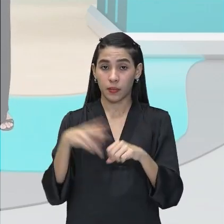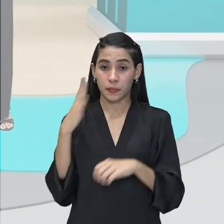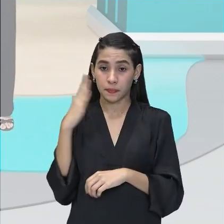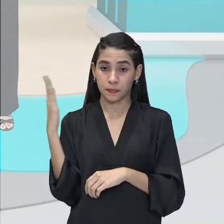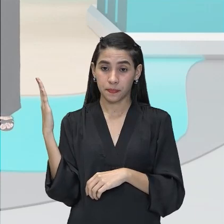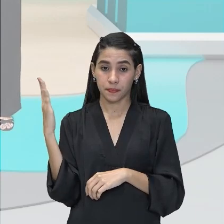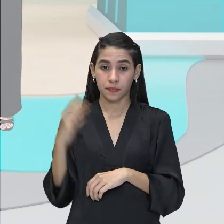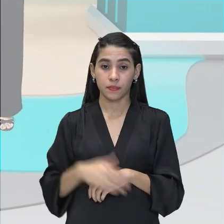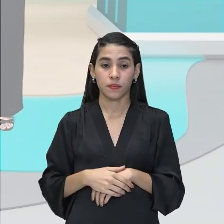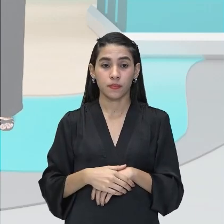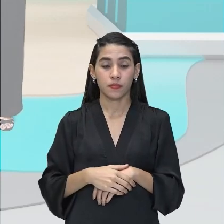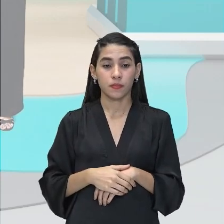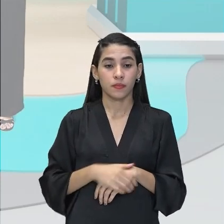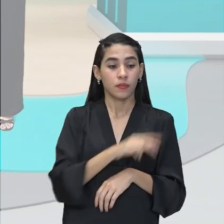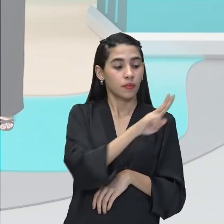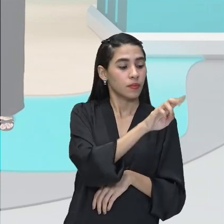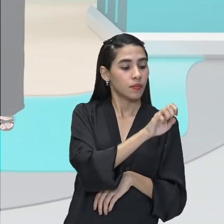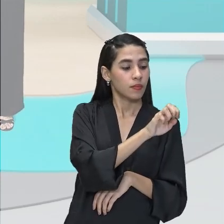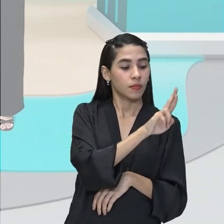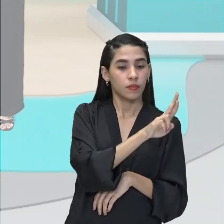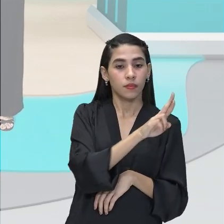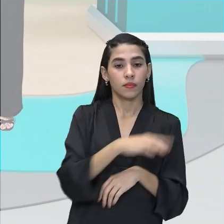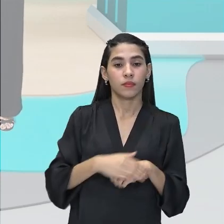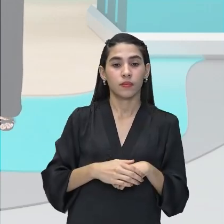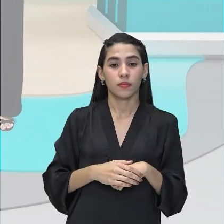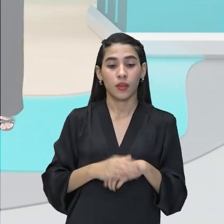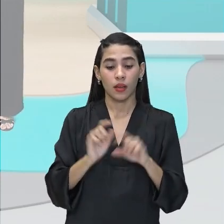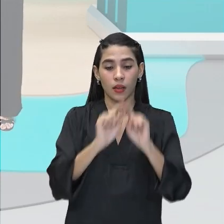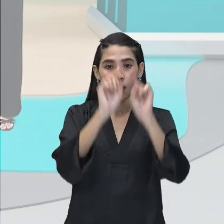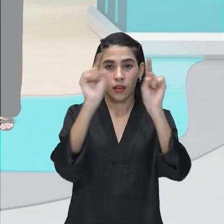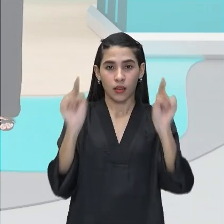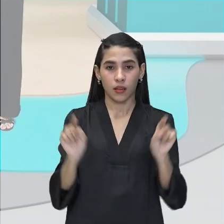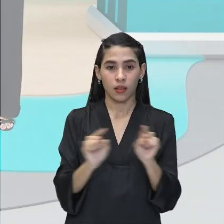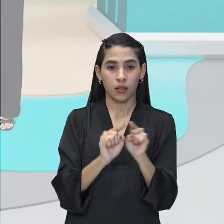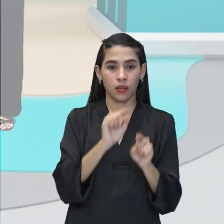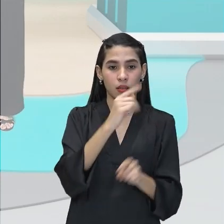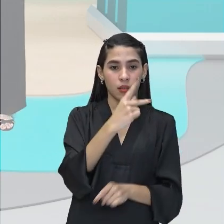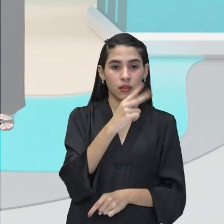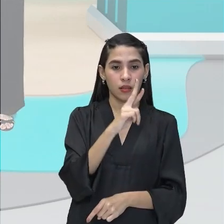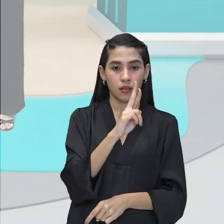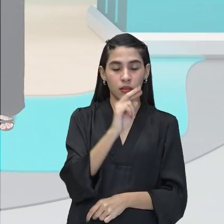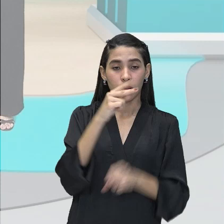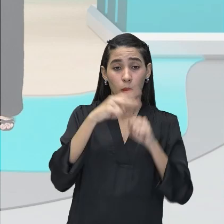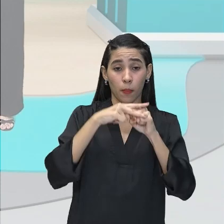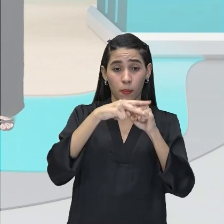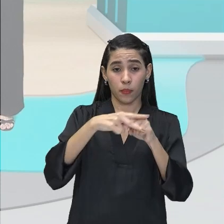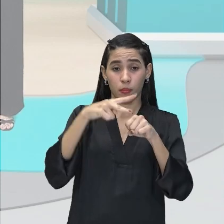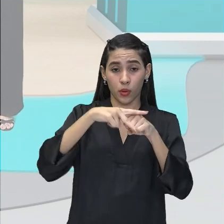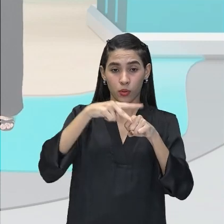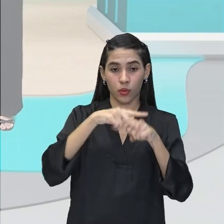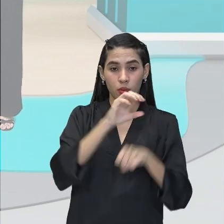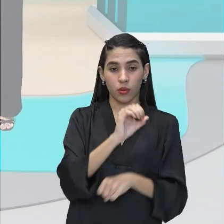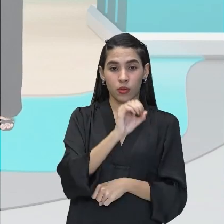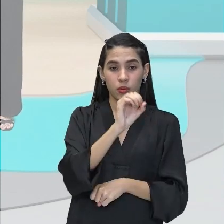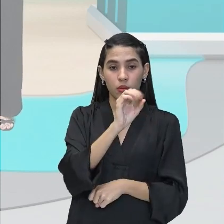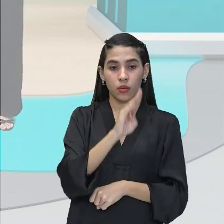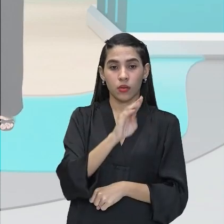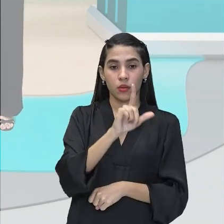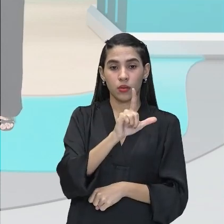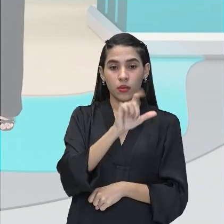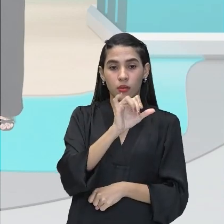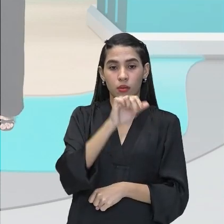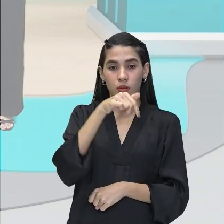verbo. E aí vem o pronome. Vocês perceberam que o verbo foi separado? Porque o pronome ele pode